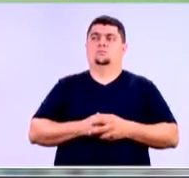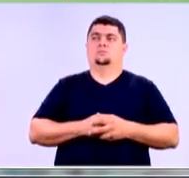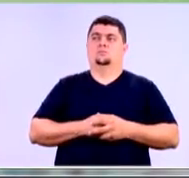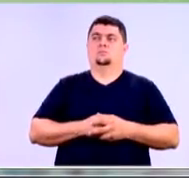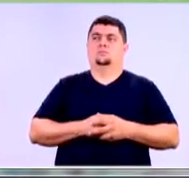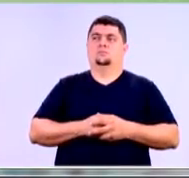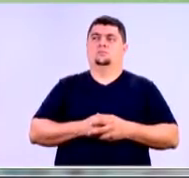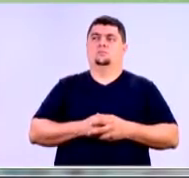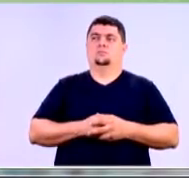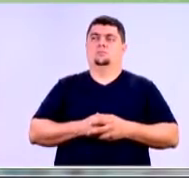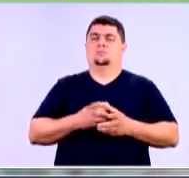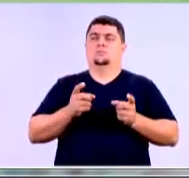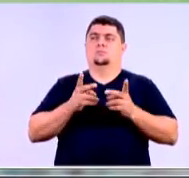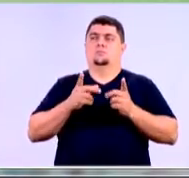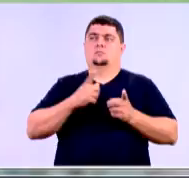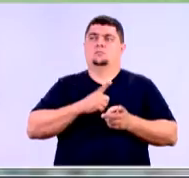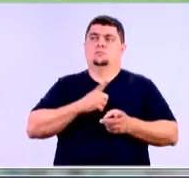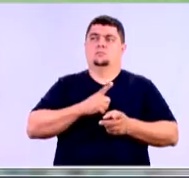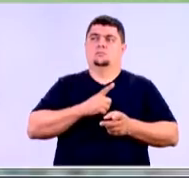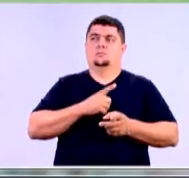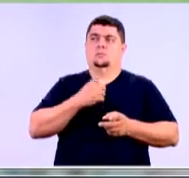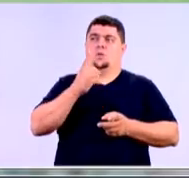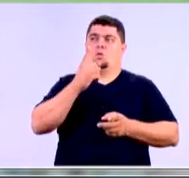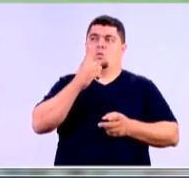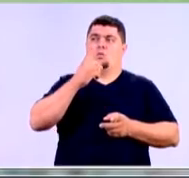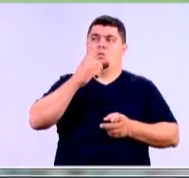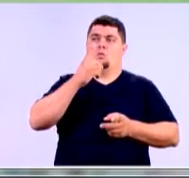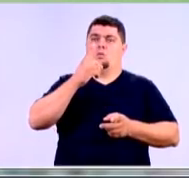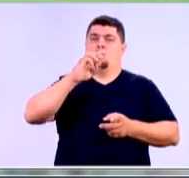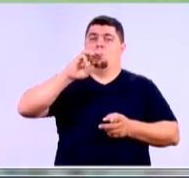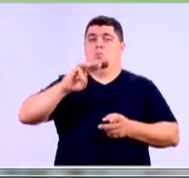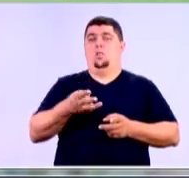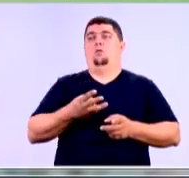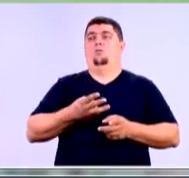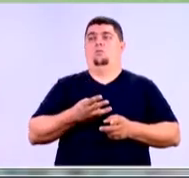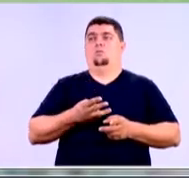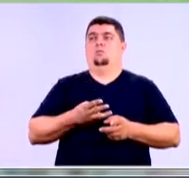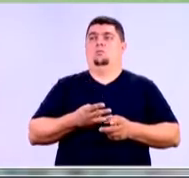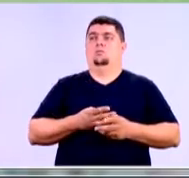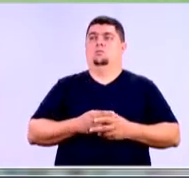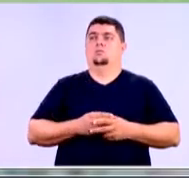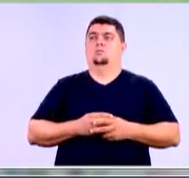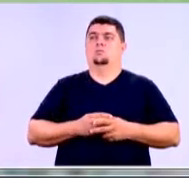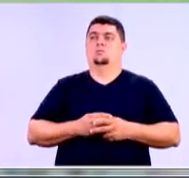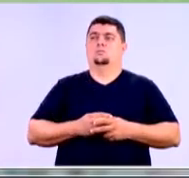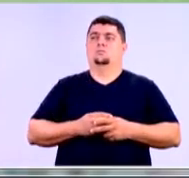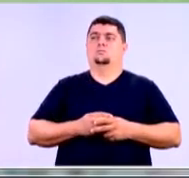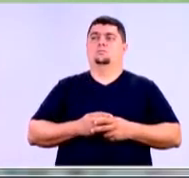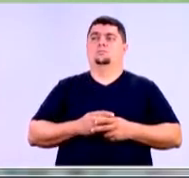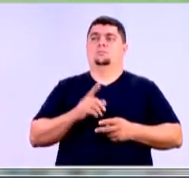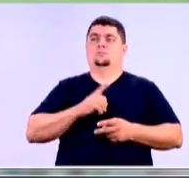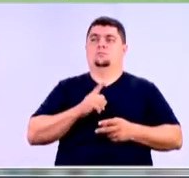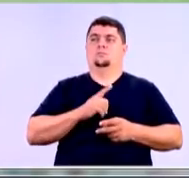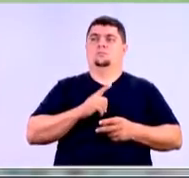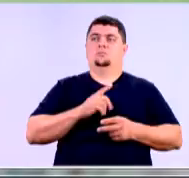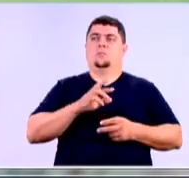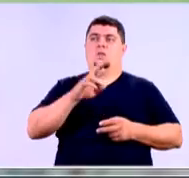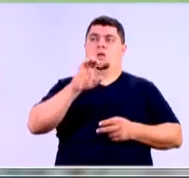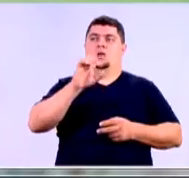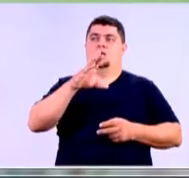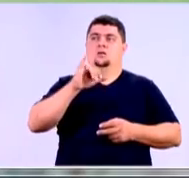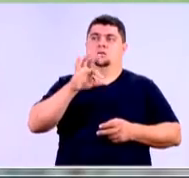Então, ali, vendas líquidas está como 1 milhão. Nós vemos aqui, né, a receita de vendas